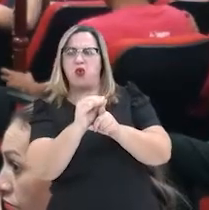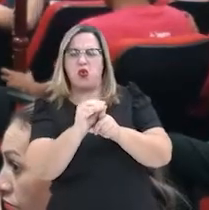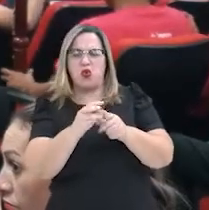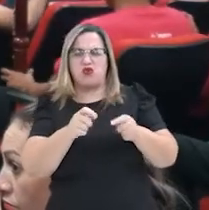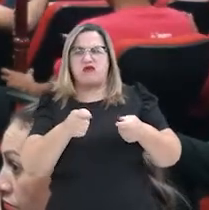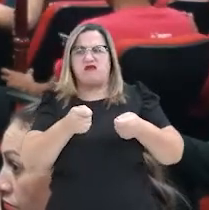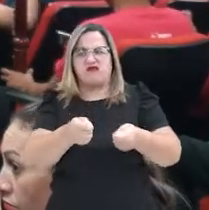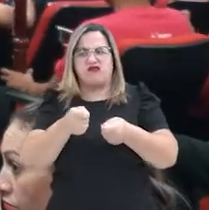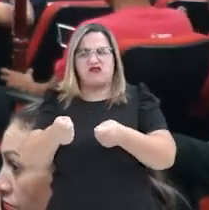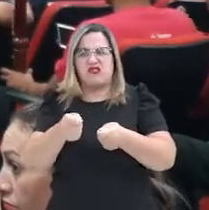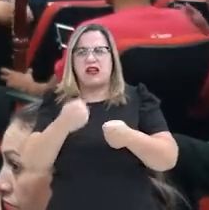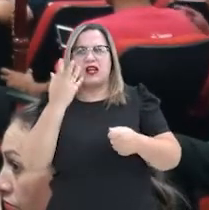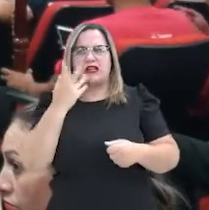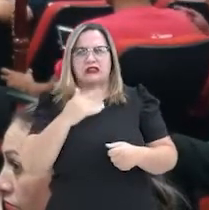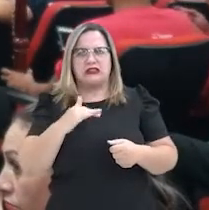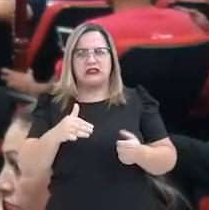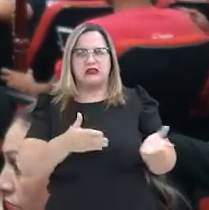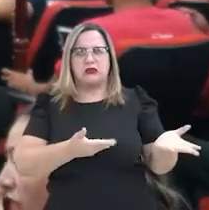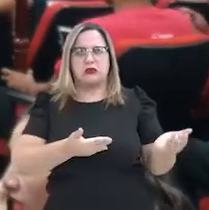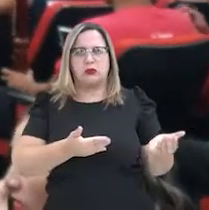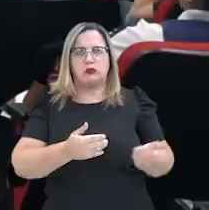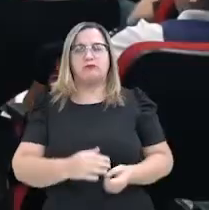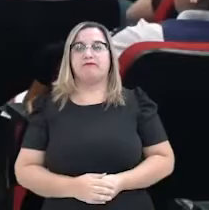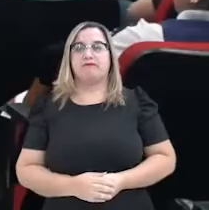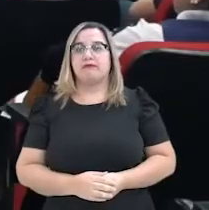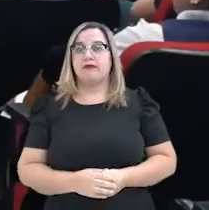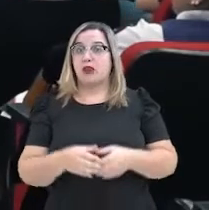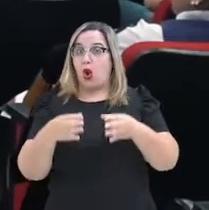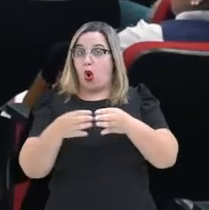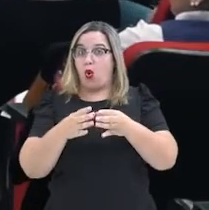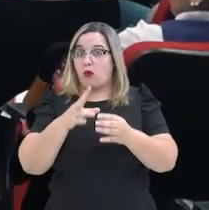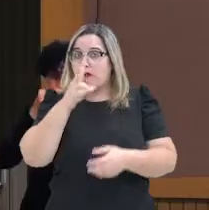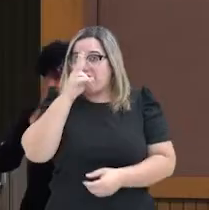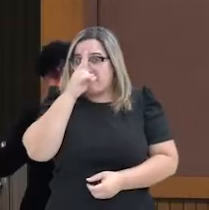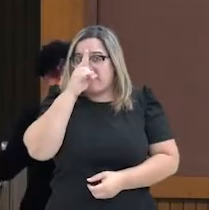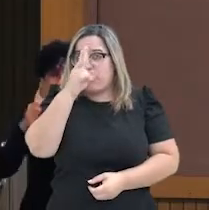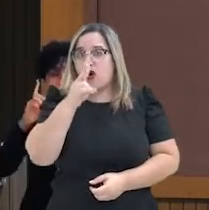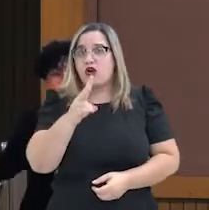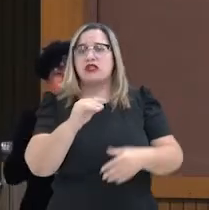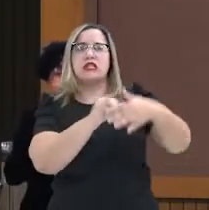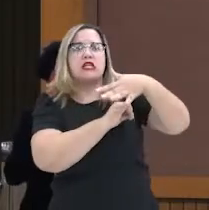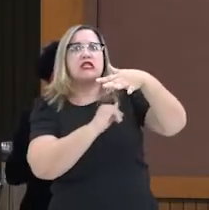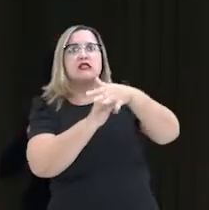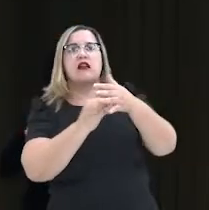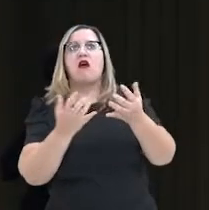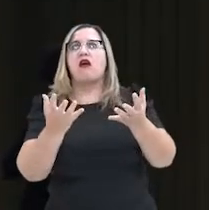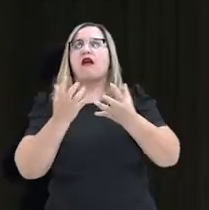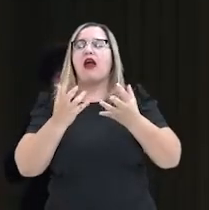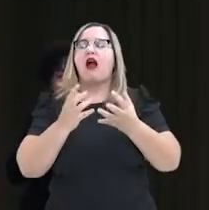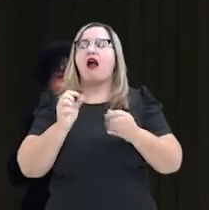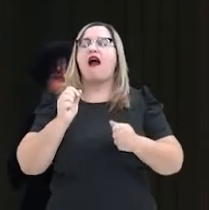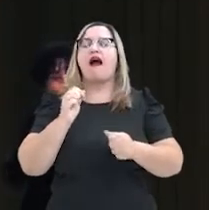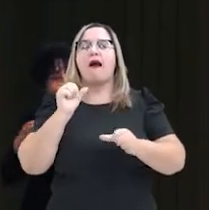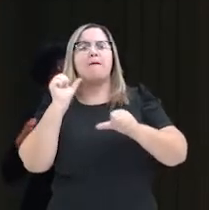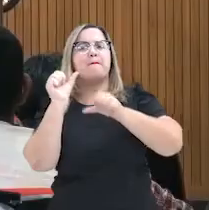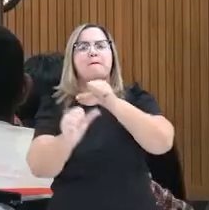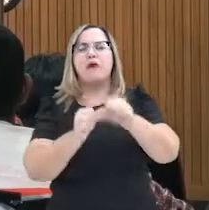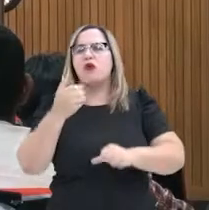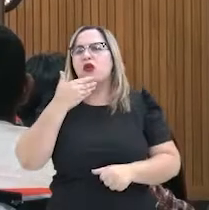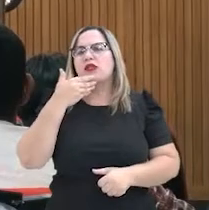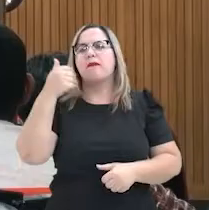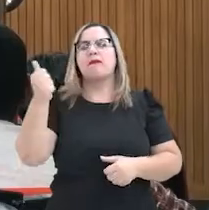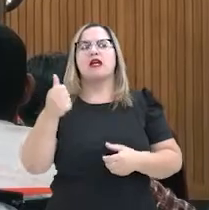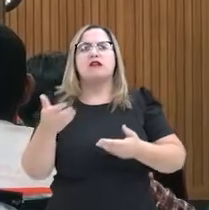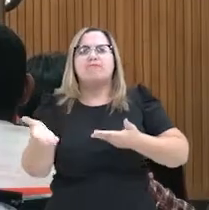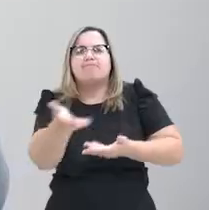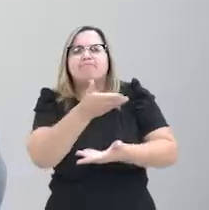o abuso e a exploração de crianças e adolescentes. Com o fortalecimento da rede, as instituições esperam melhorar